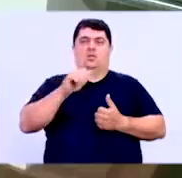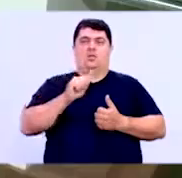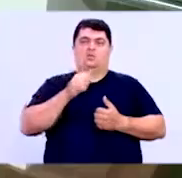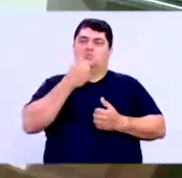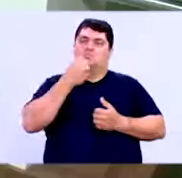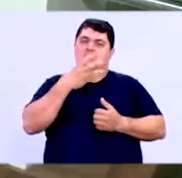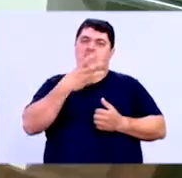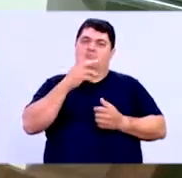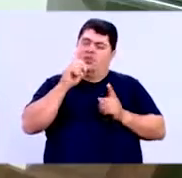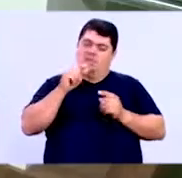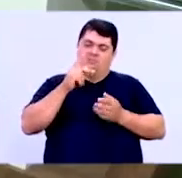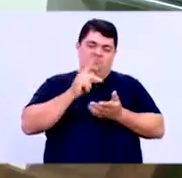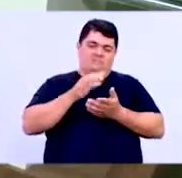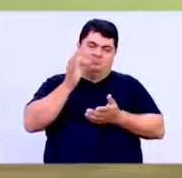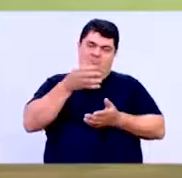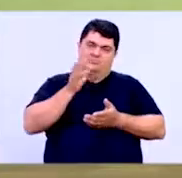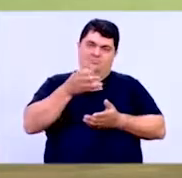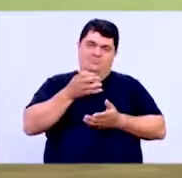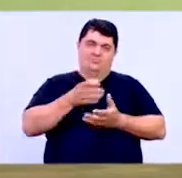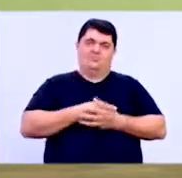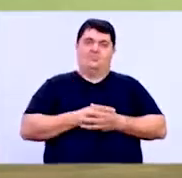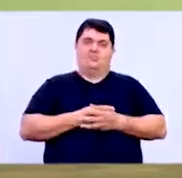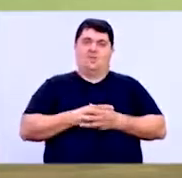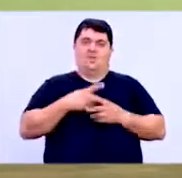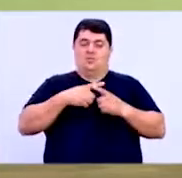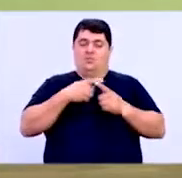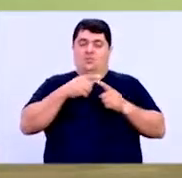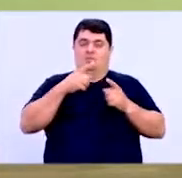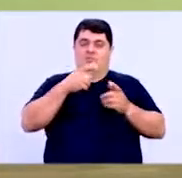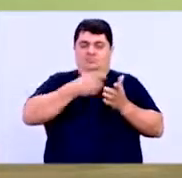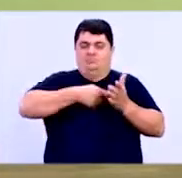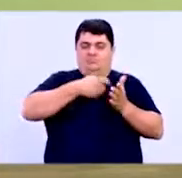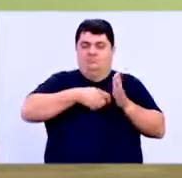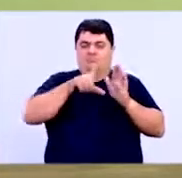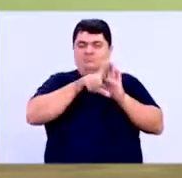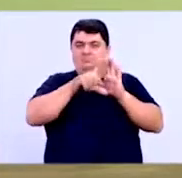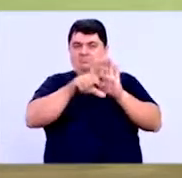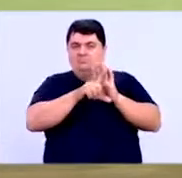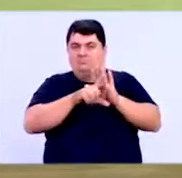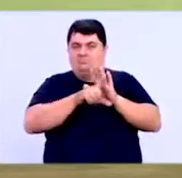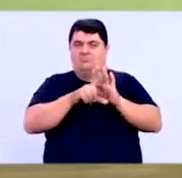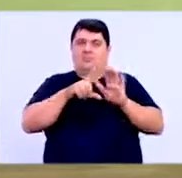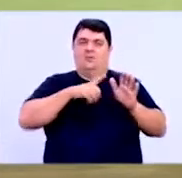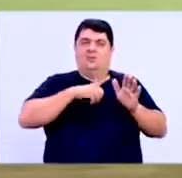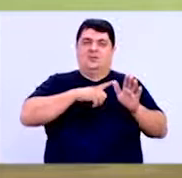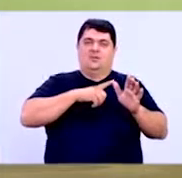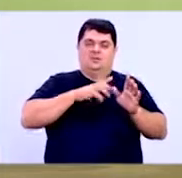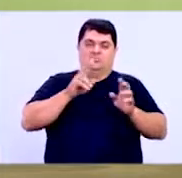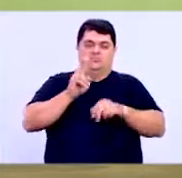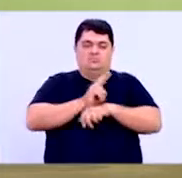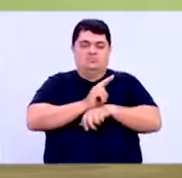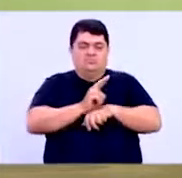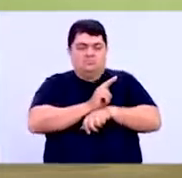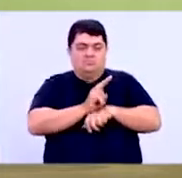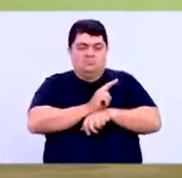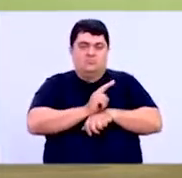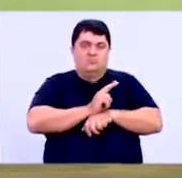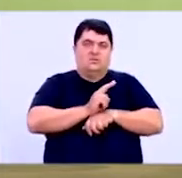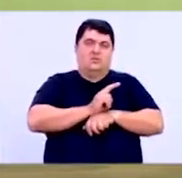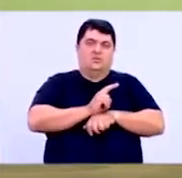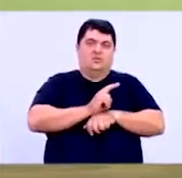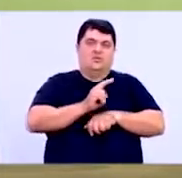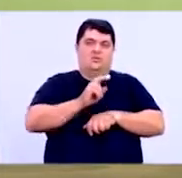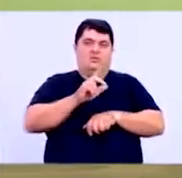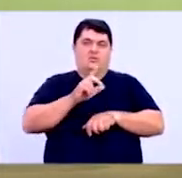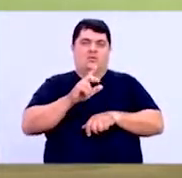muito bom, é isso aí mesmo, né? A gente vai ver que para cumprir exigências legais a gente faz o regime da competência e para fazer o gerenciamento dos recursos a gente faz o